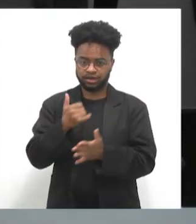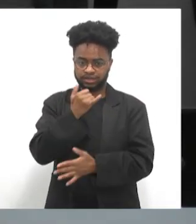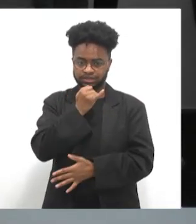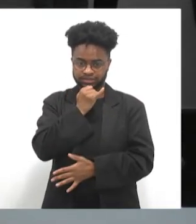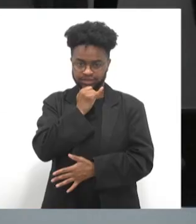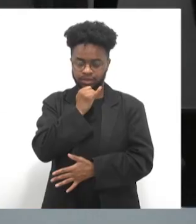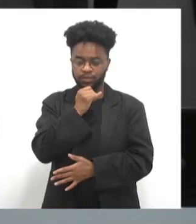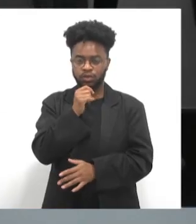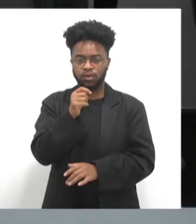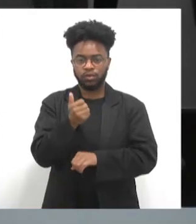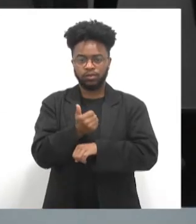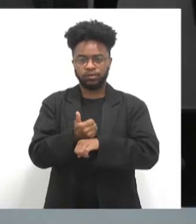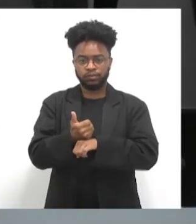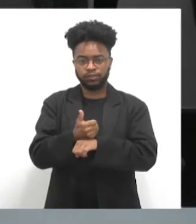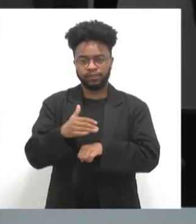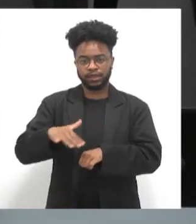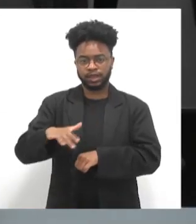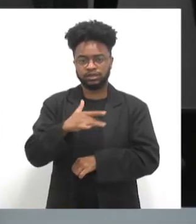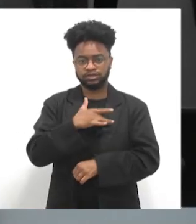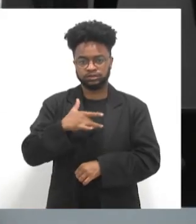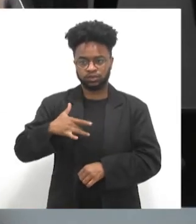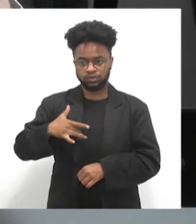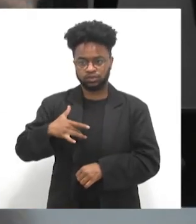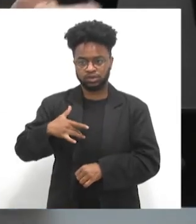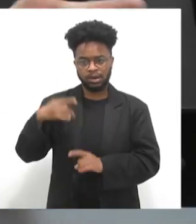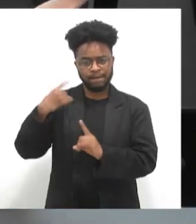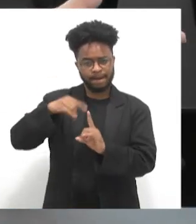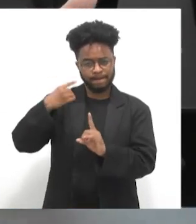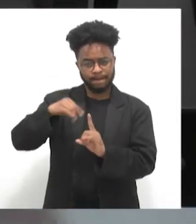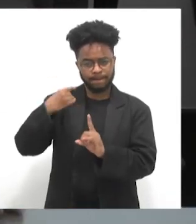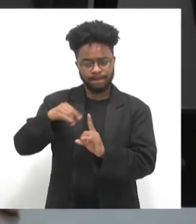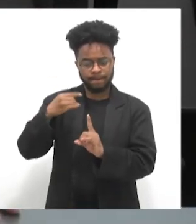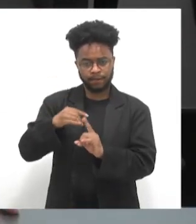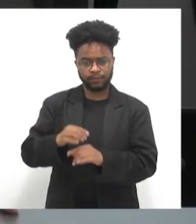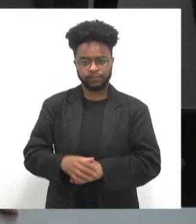de profissionais de saúde sendo agredidos.